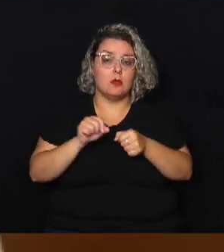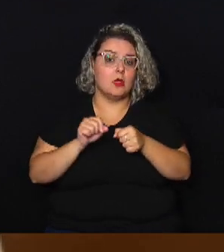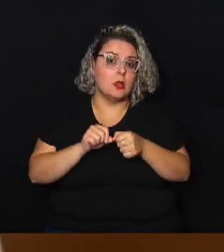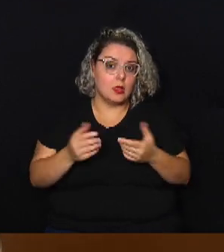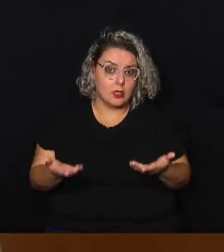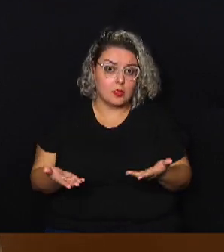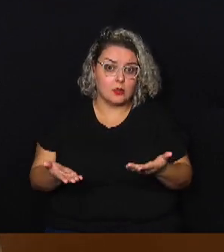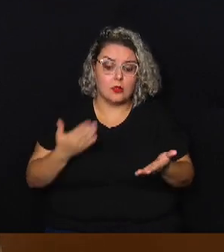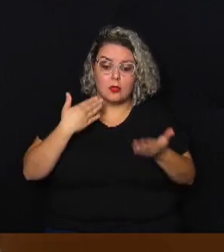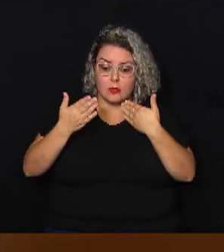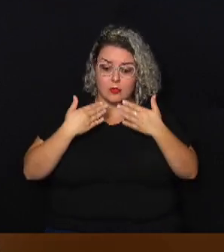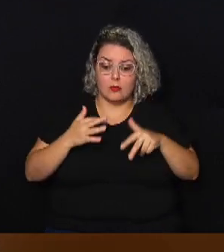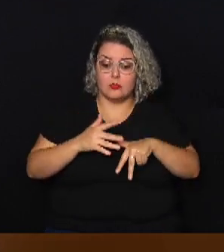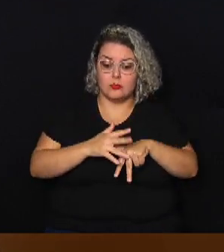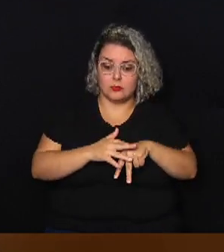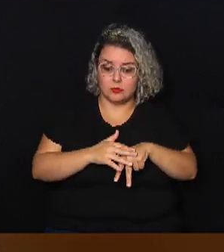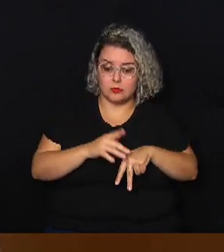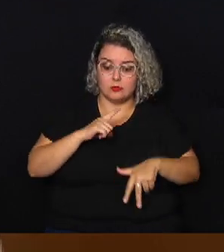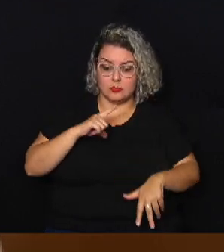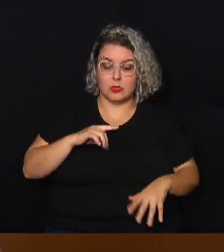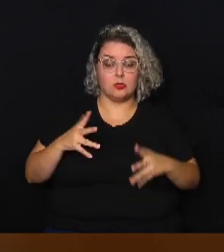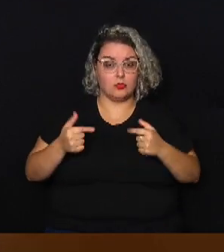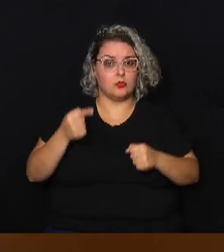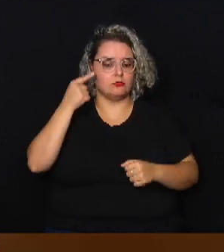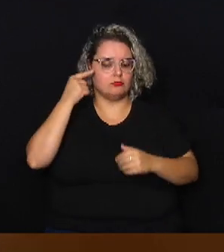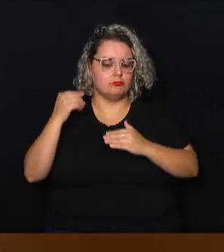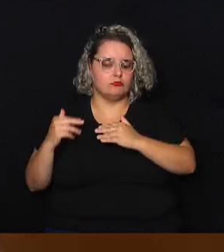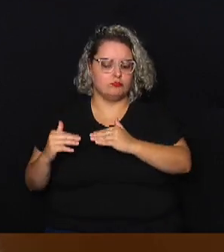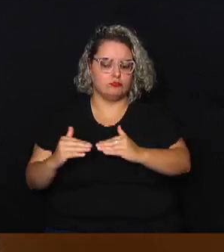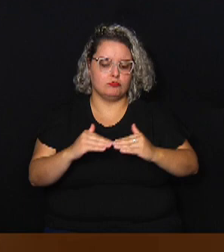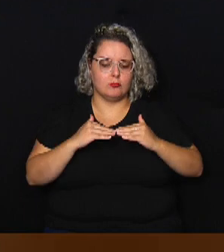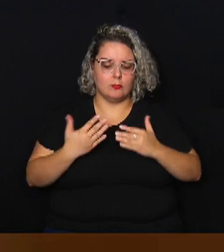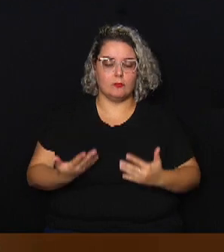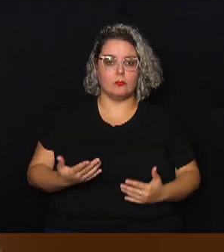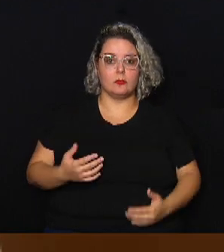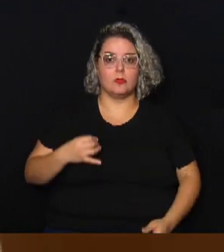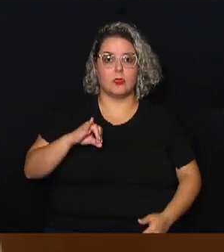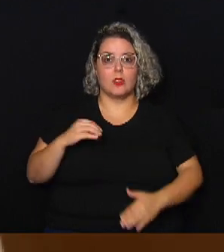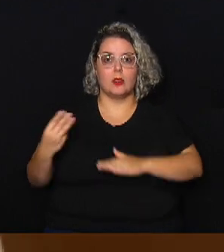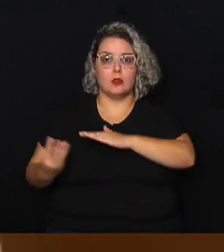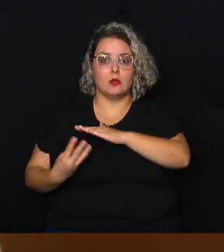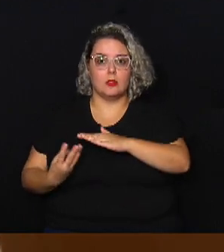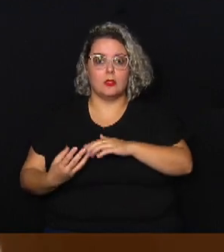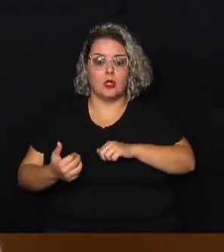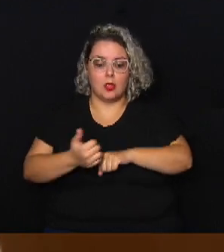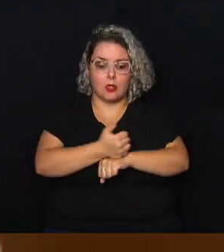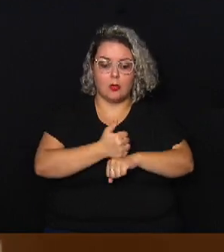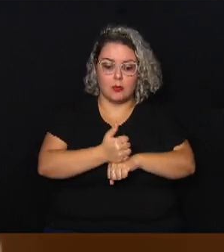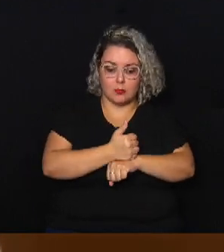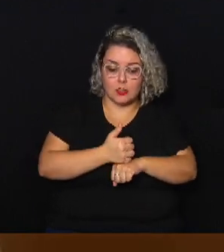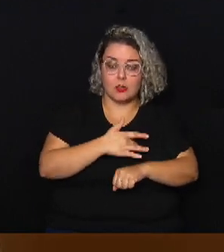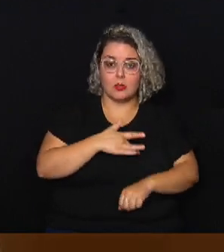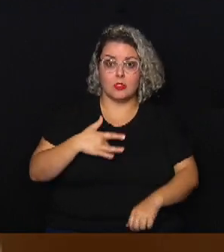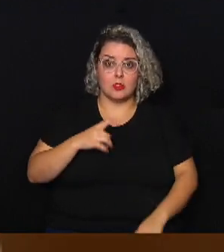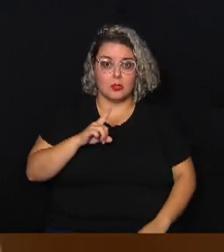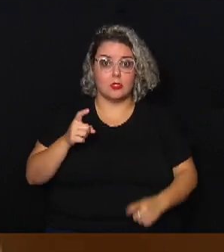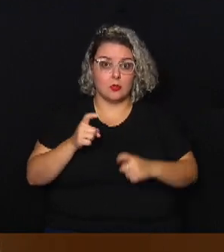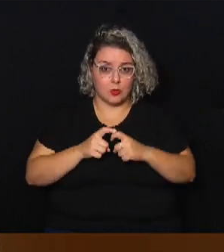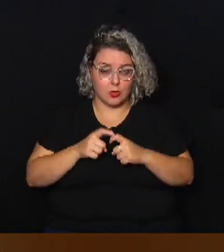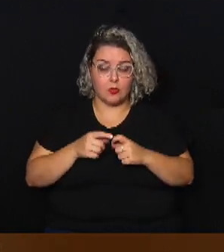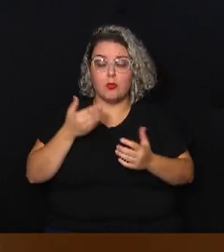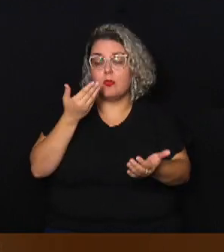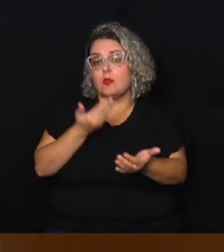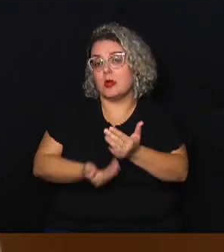com o paciente para ter todo esse alinhamento. Se eu terceirizo para um profissional da saúde não médico, eu vou perder esse elo